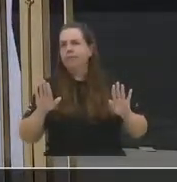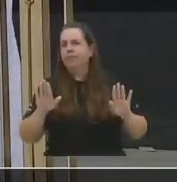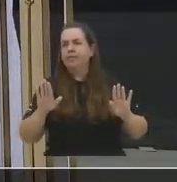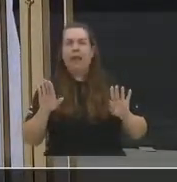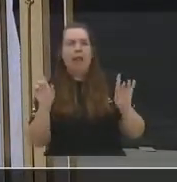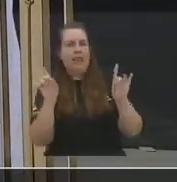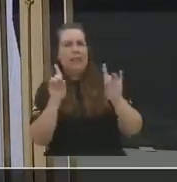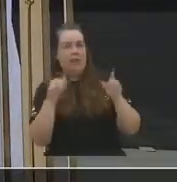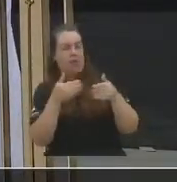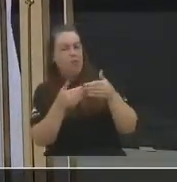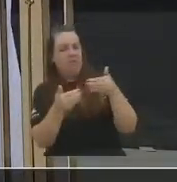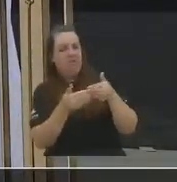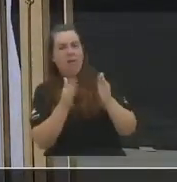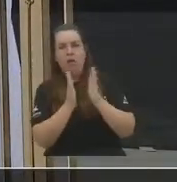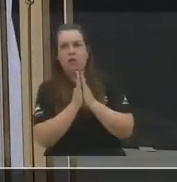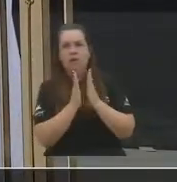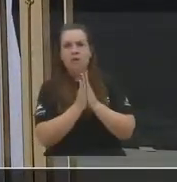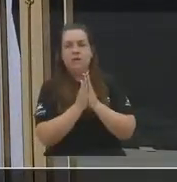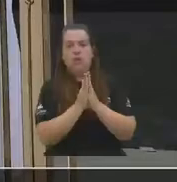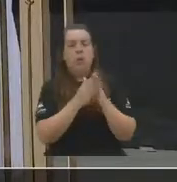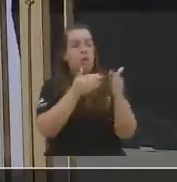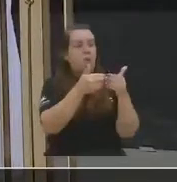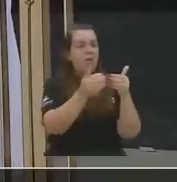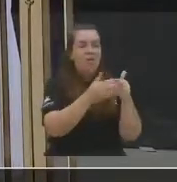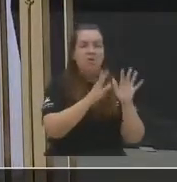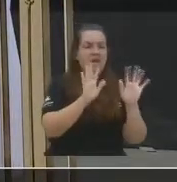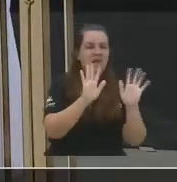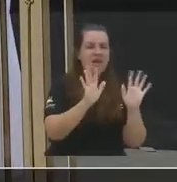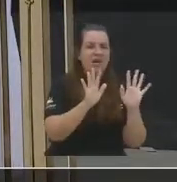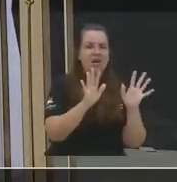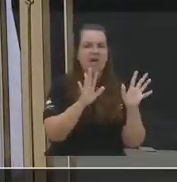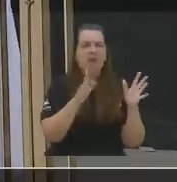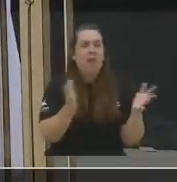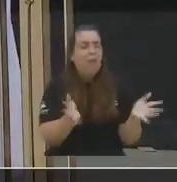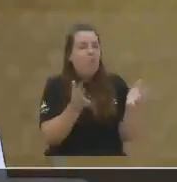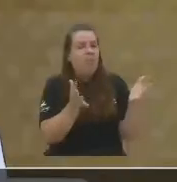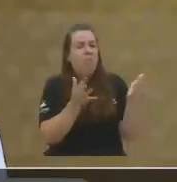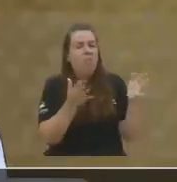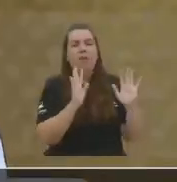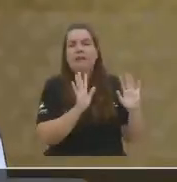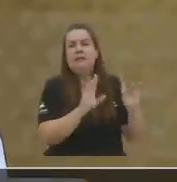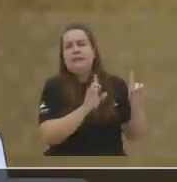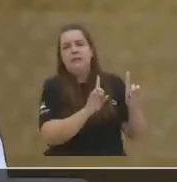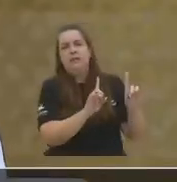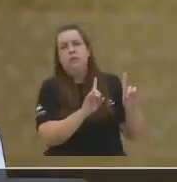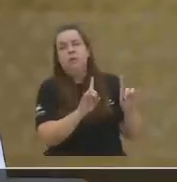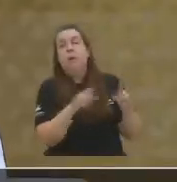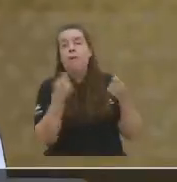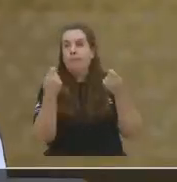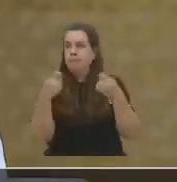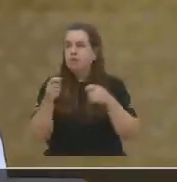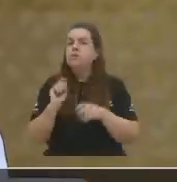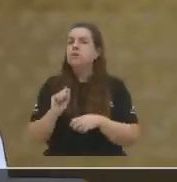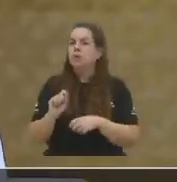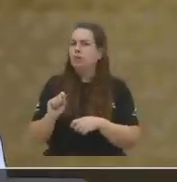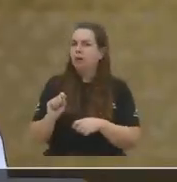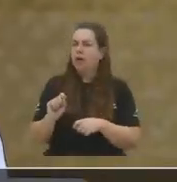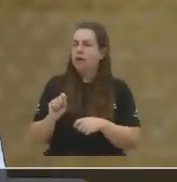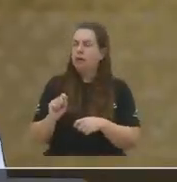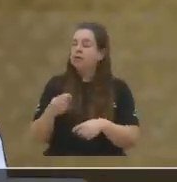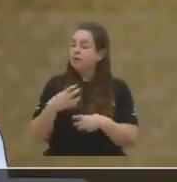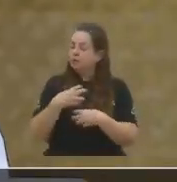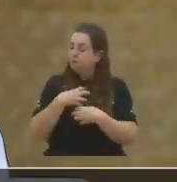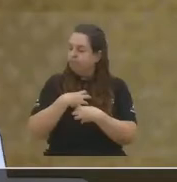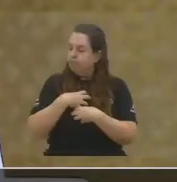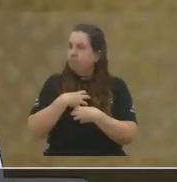é qualquer oração, não é qualquer tipo de motivação. É preciso ser